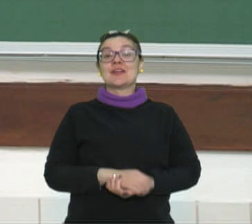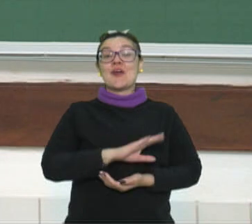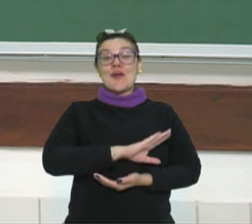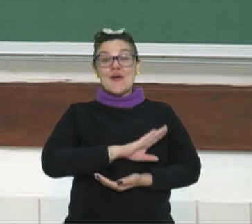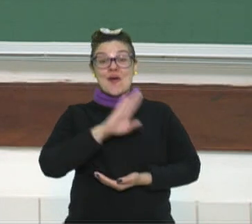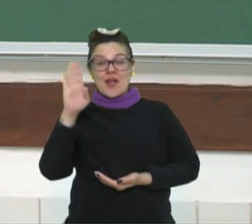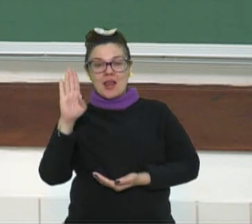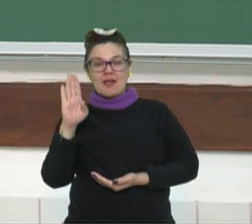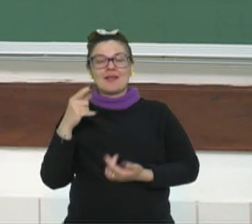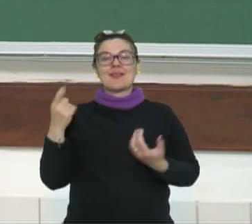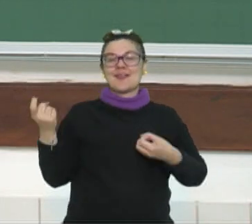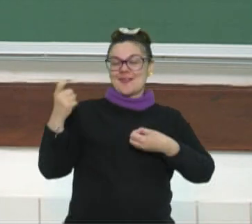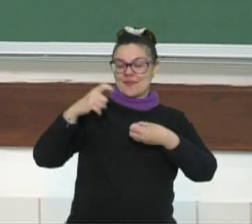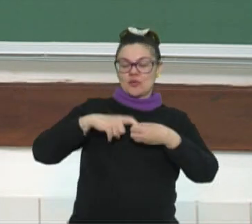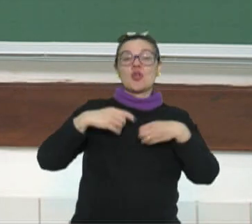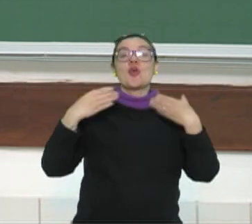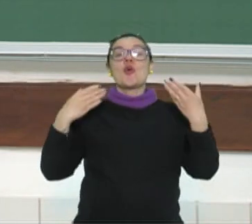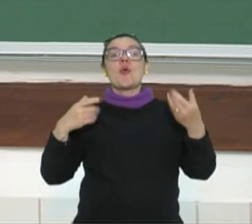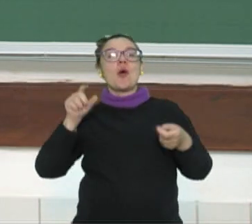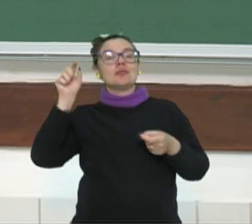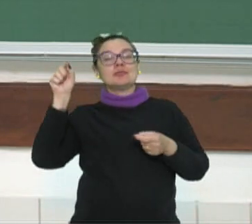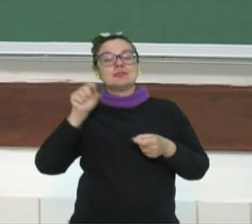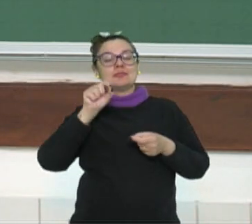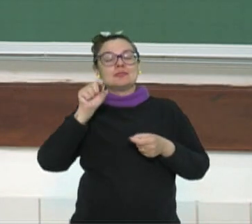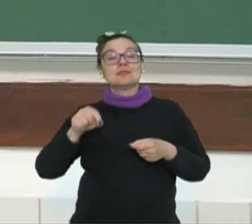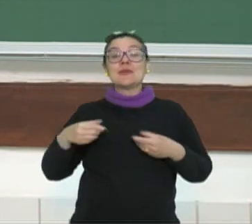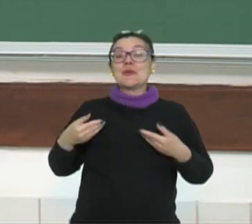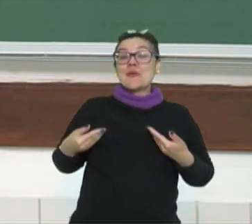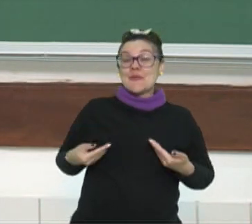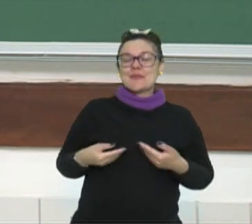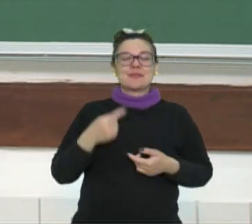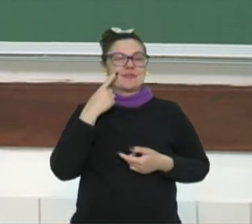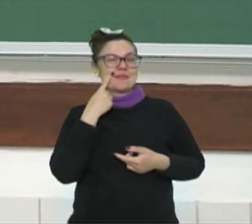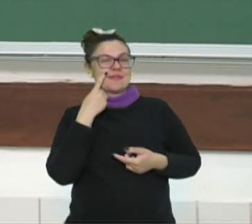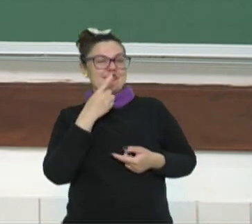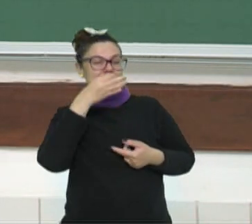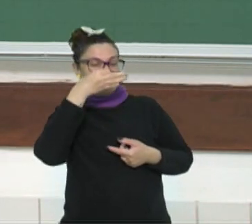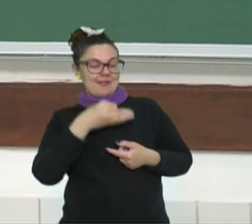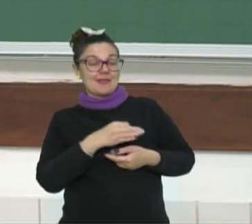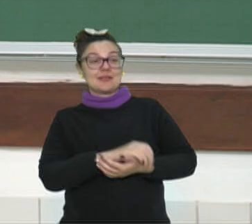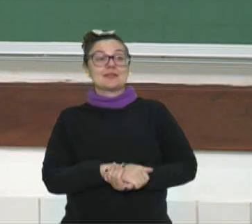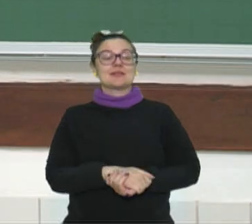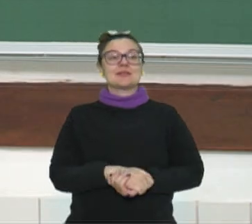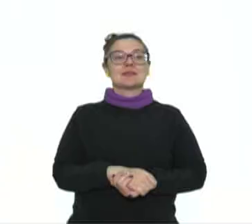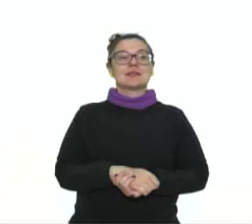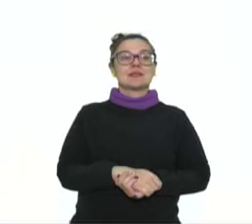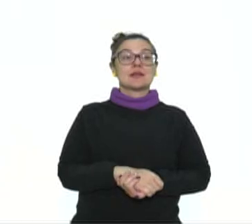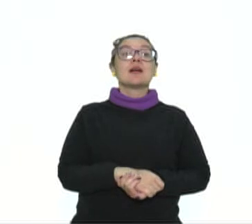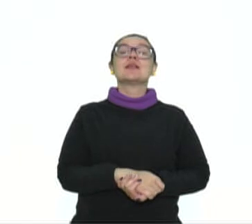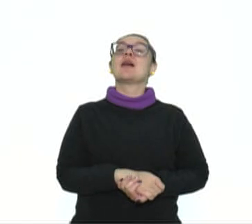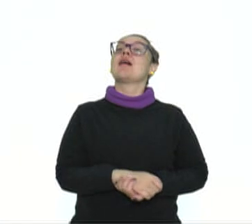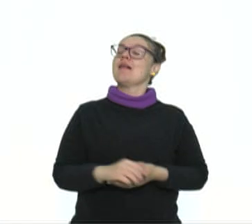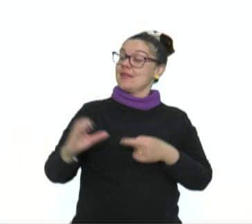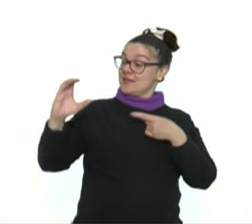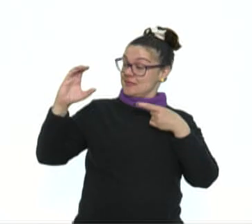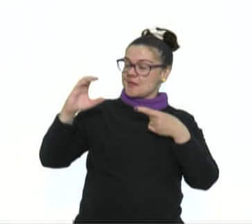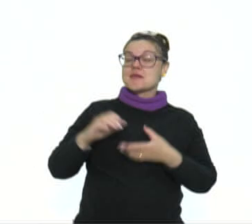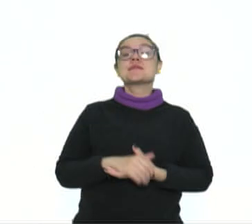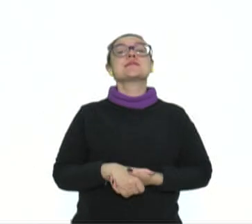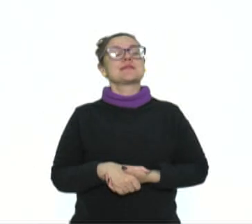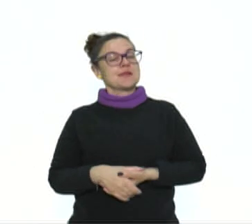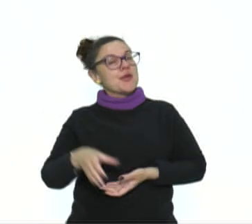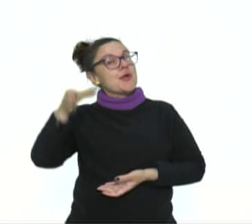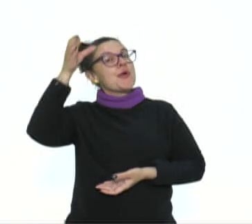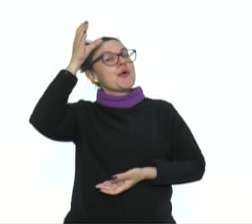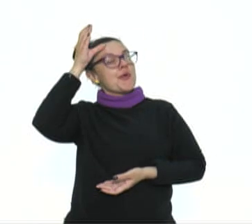Olá, estudante! Qual foi a alternativa que você marcou? Vamos verificar qual é a correta. A letra C, consciência